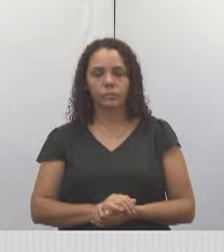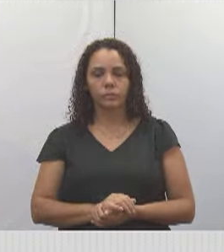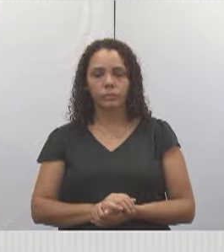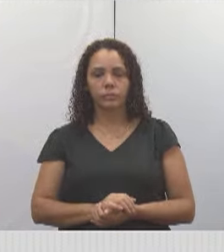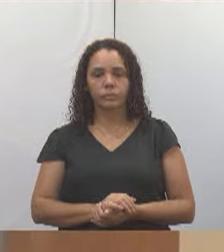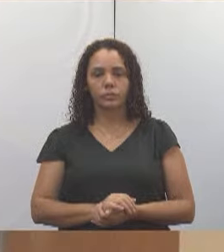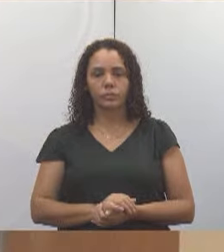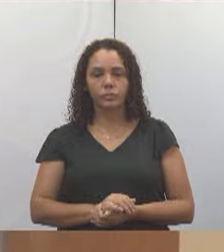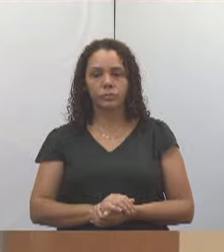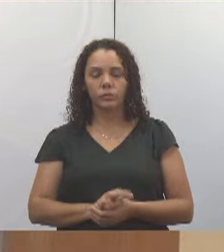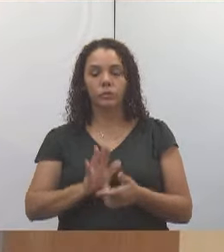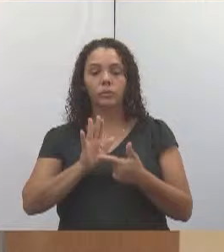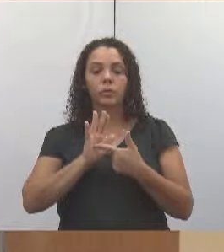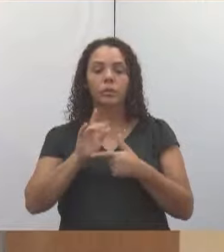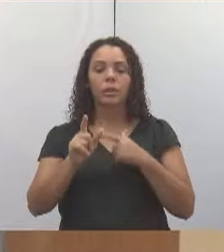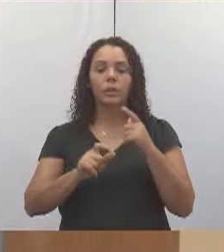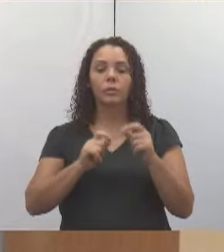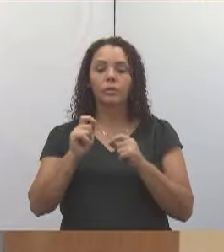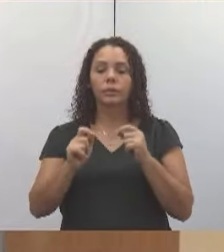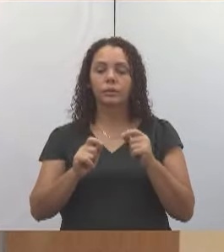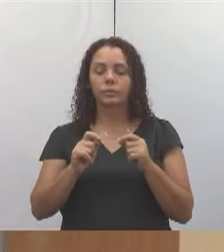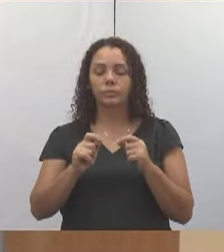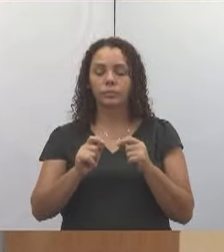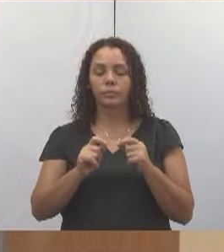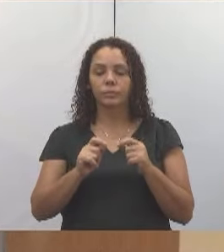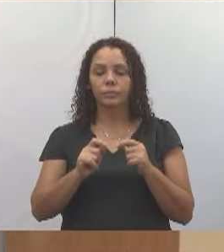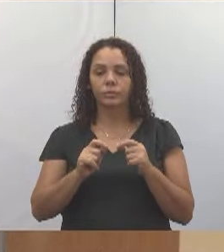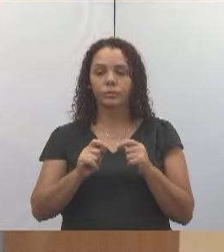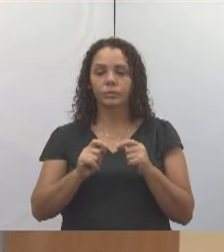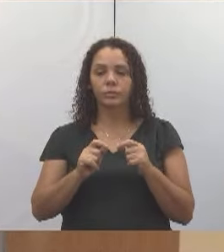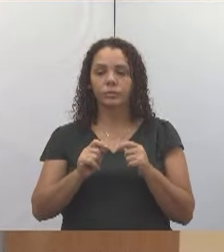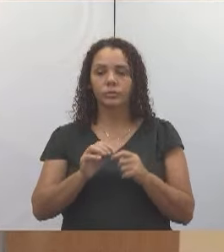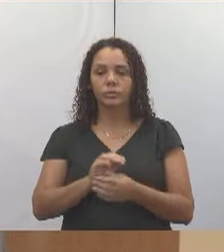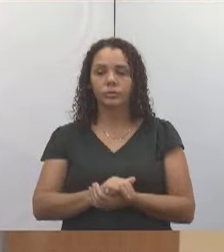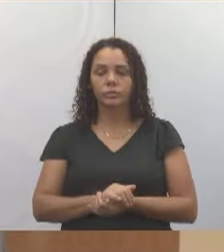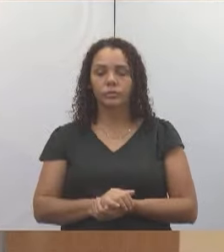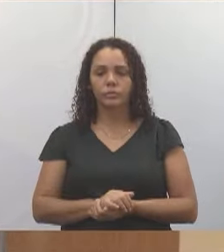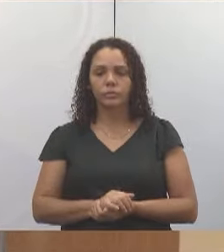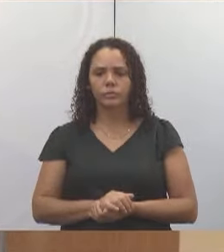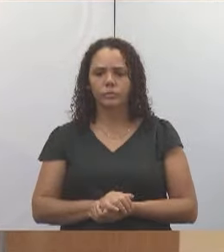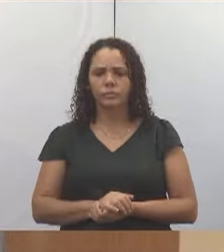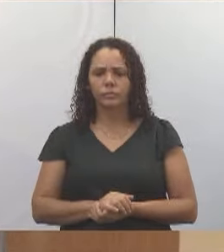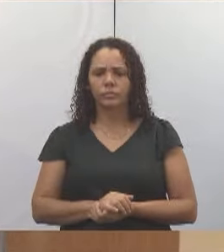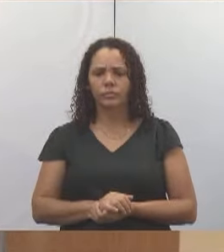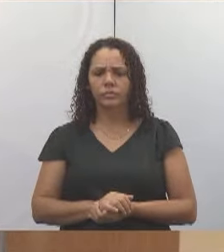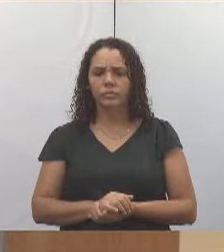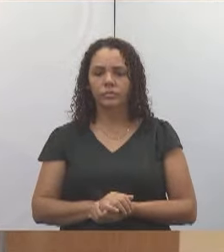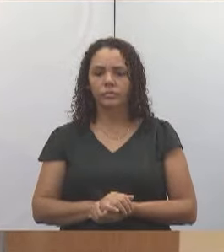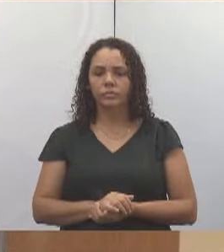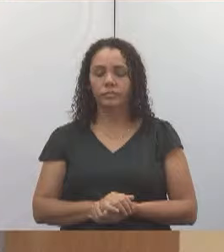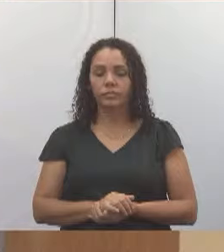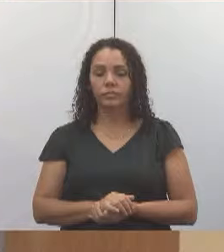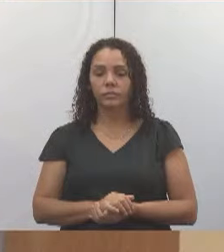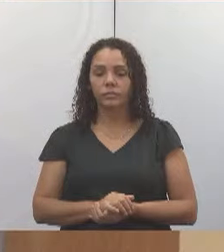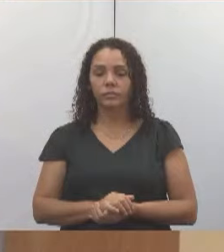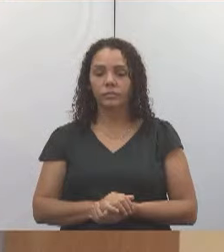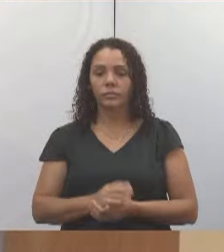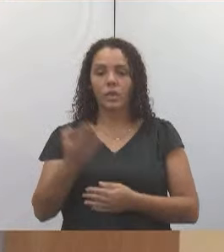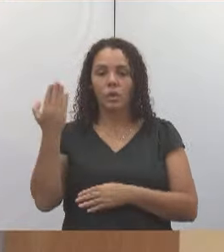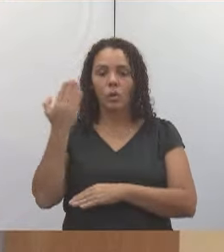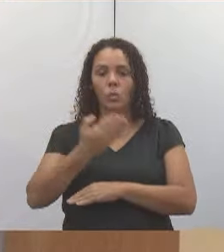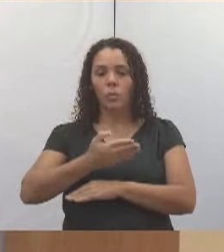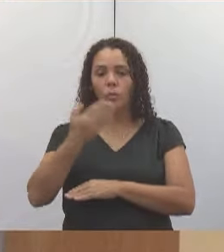Agora eu gostaria de dizer o seguinte. Essa pedagem da cidade de Jacareí, ela é complicada,